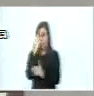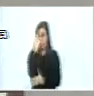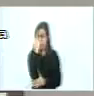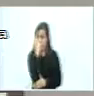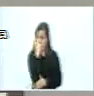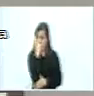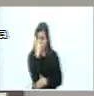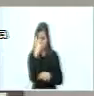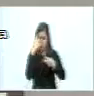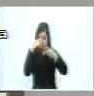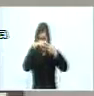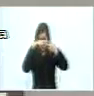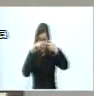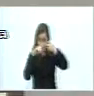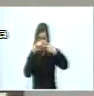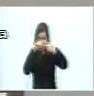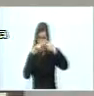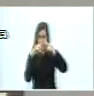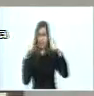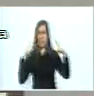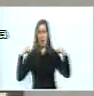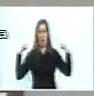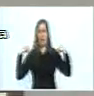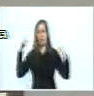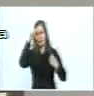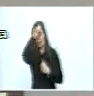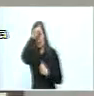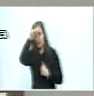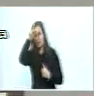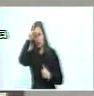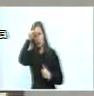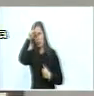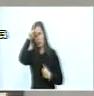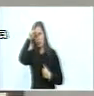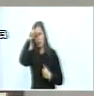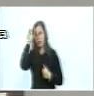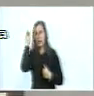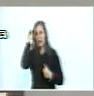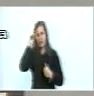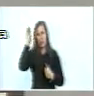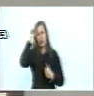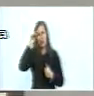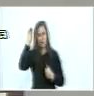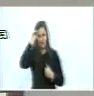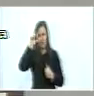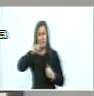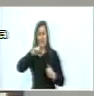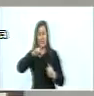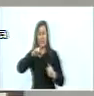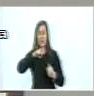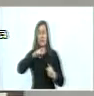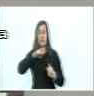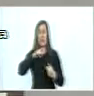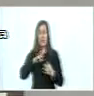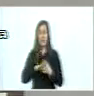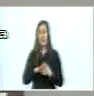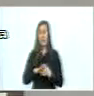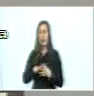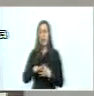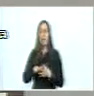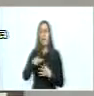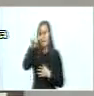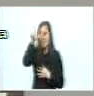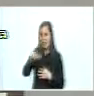situações onde a ambulância, os motoristas da prefeitura, motoristas das ambulâncias, prestaram socorro às vítimas, estão